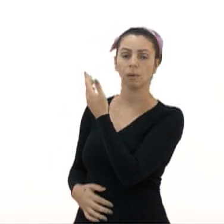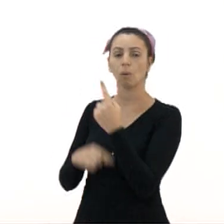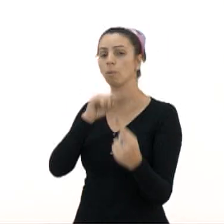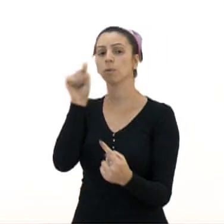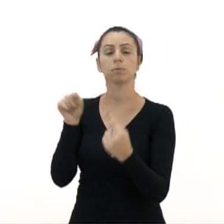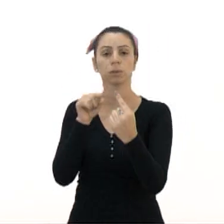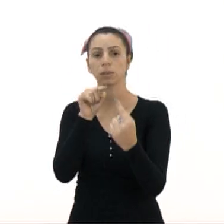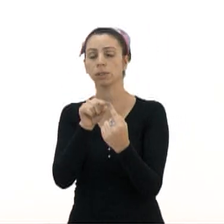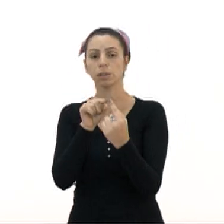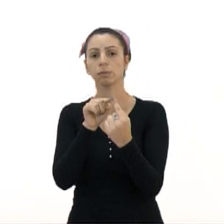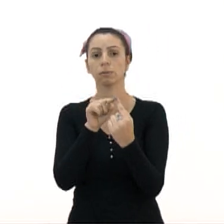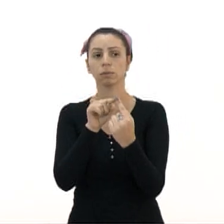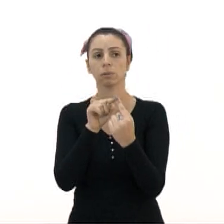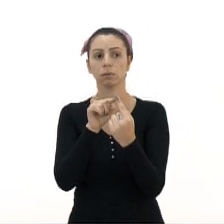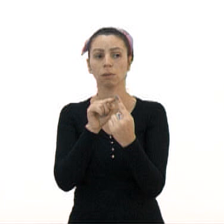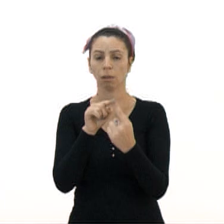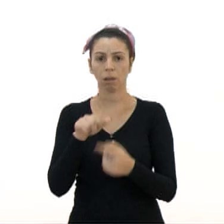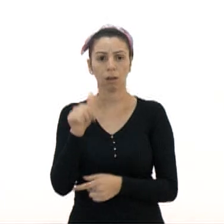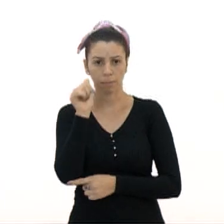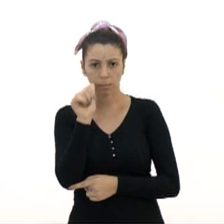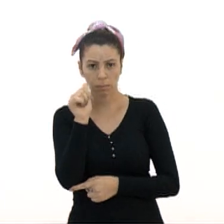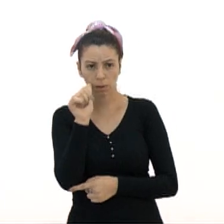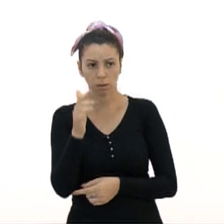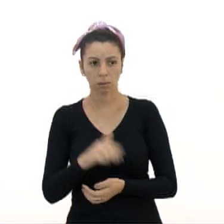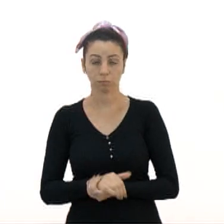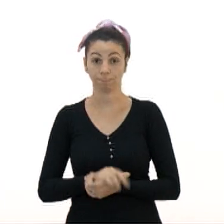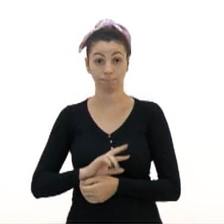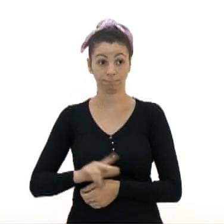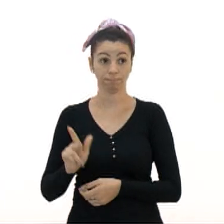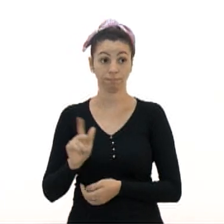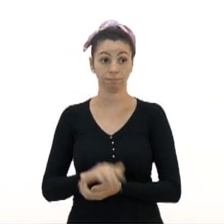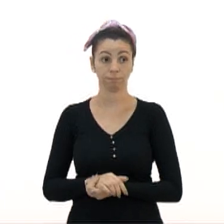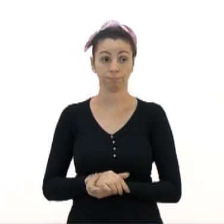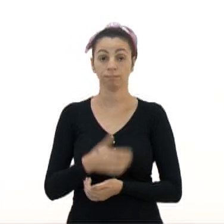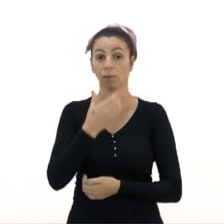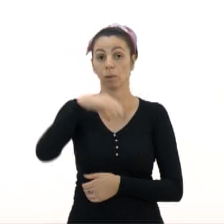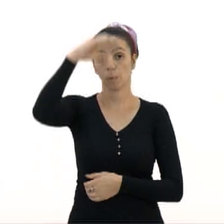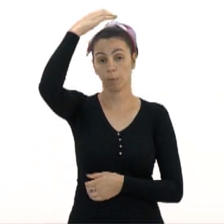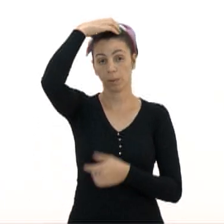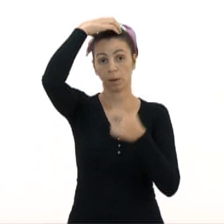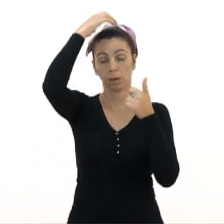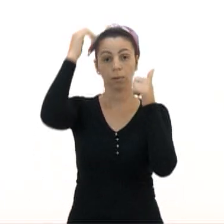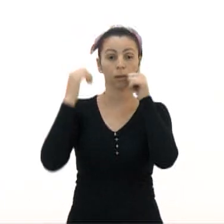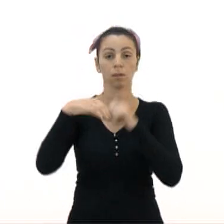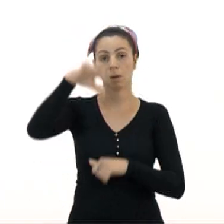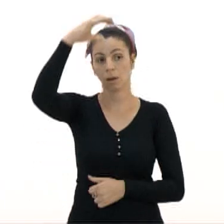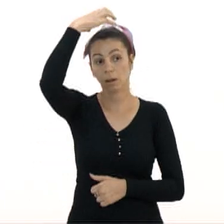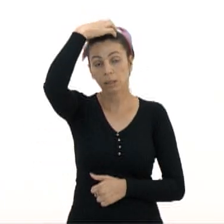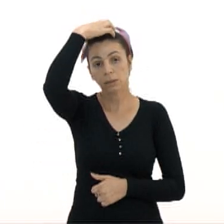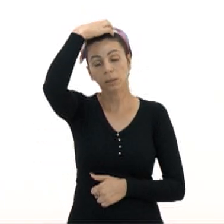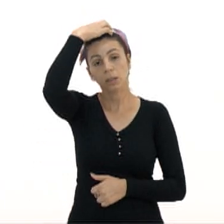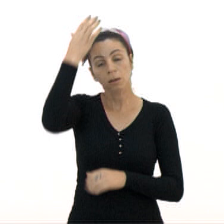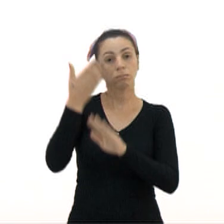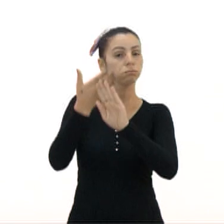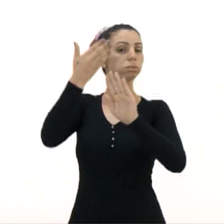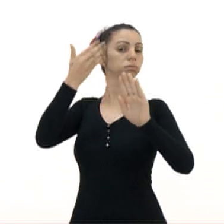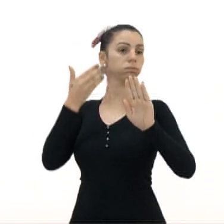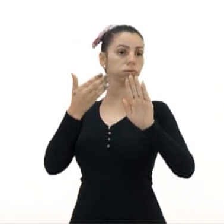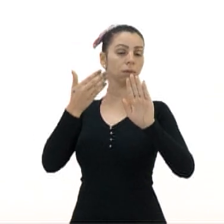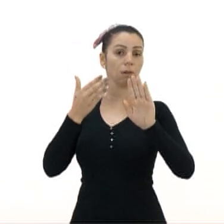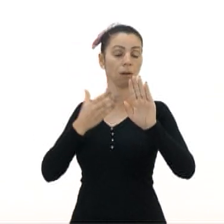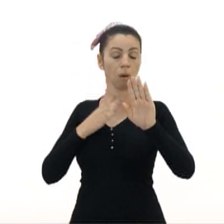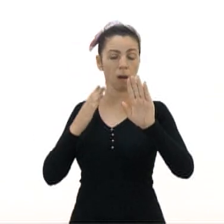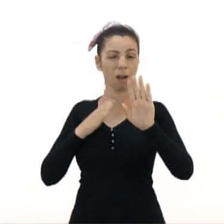dessa obra? É a menina? Não. É o rei e a rainha que está no fundo. Veja como parece que está